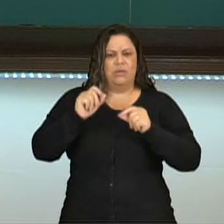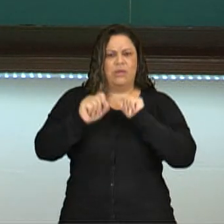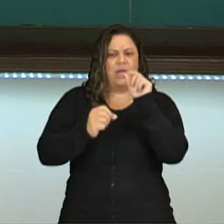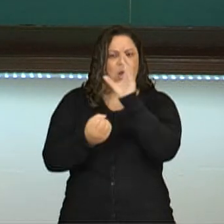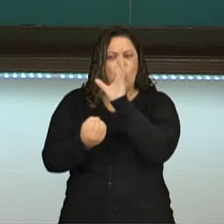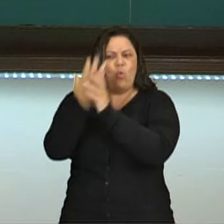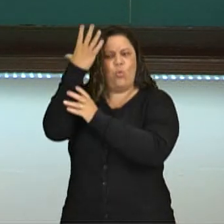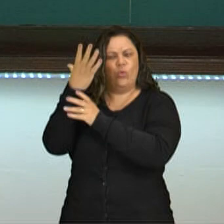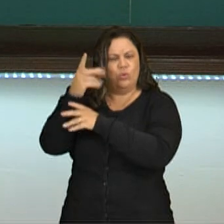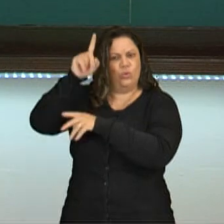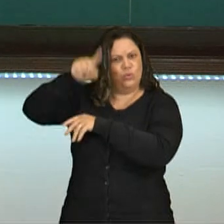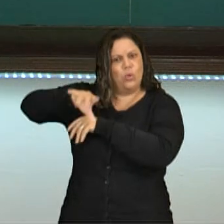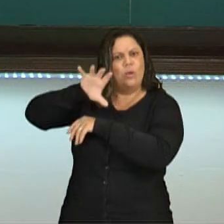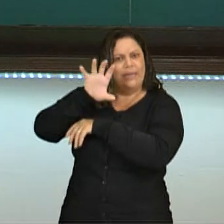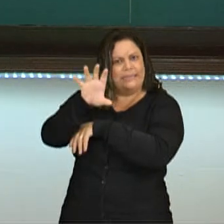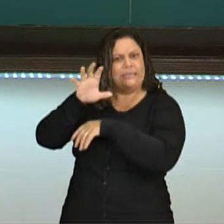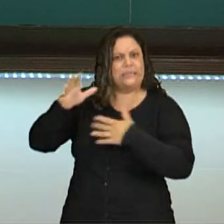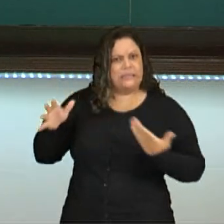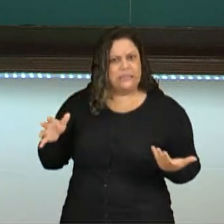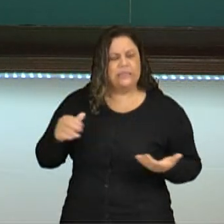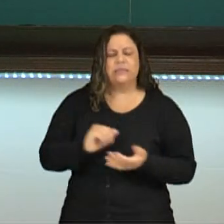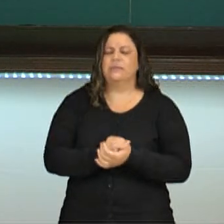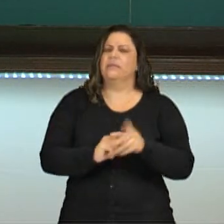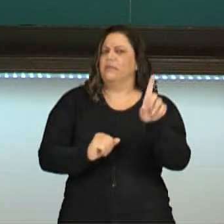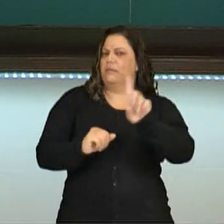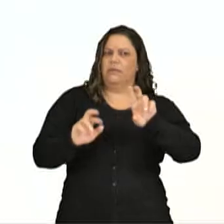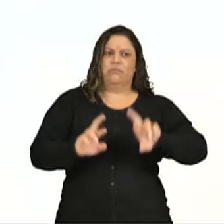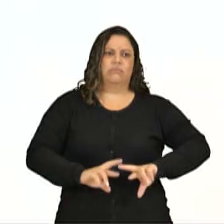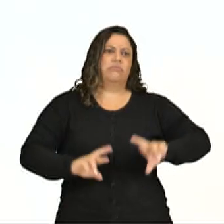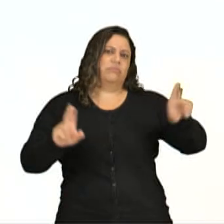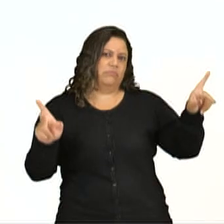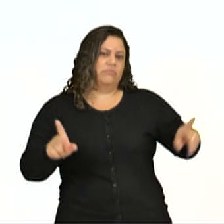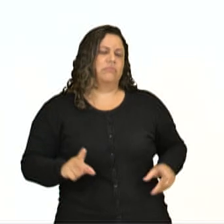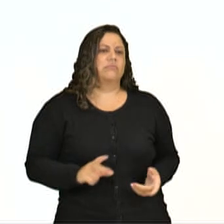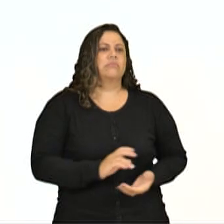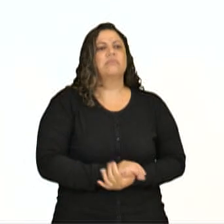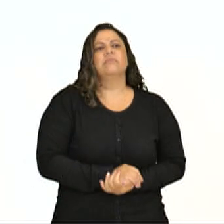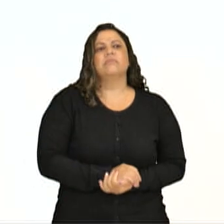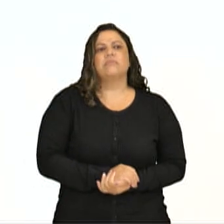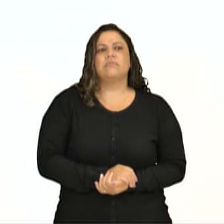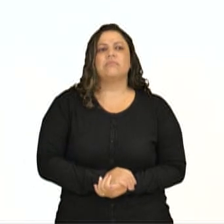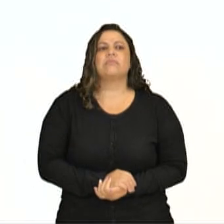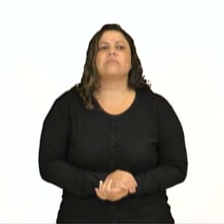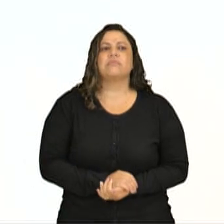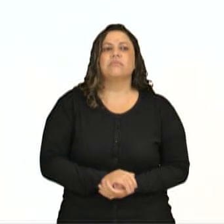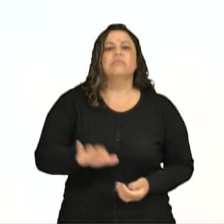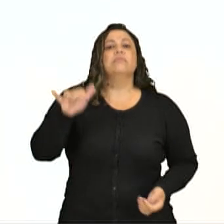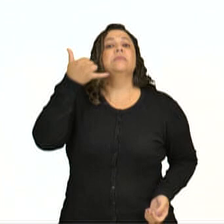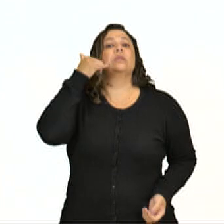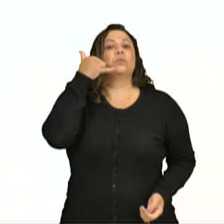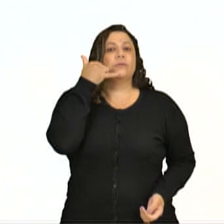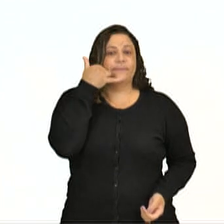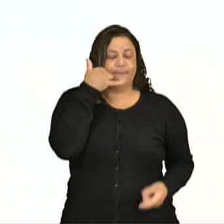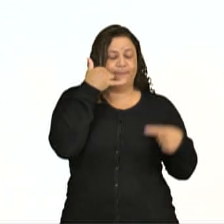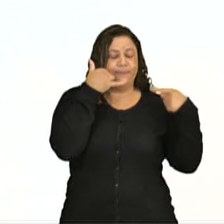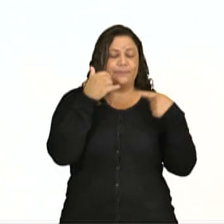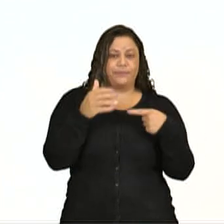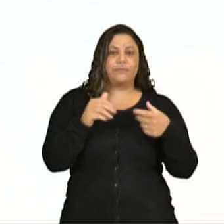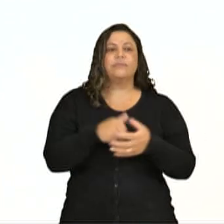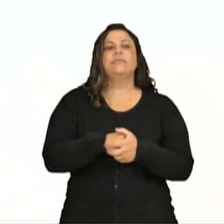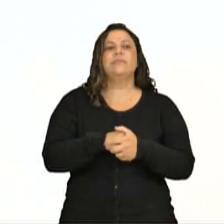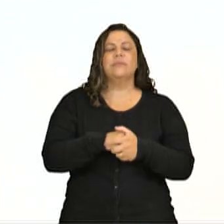A origem é um pouquinho diferente. Olha só. O celular, ele é um